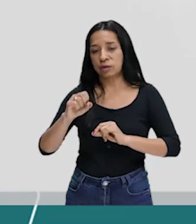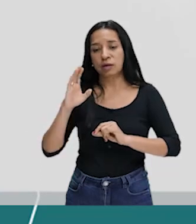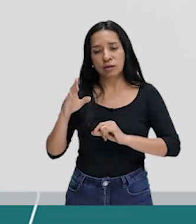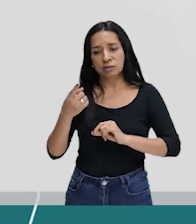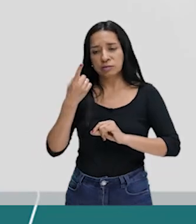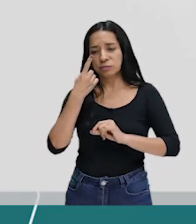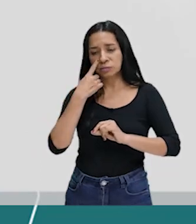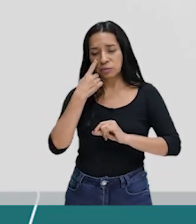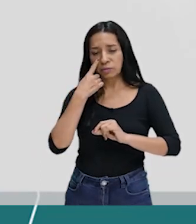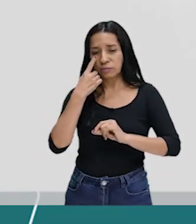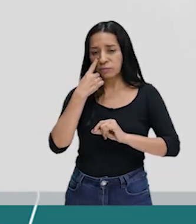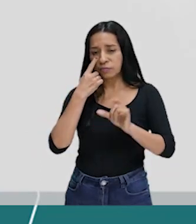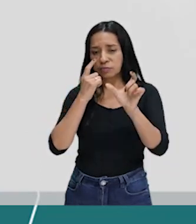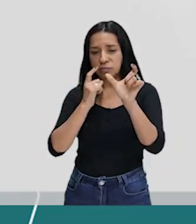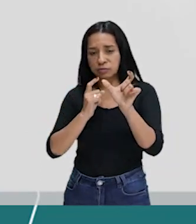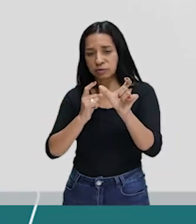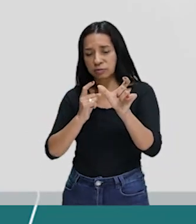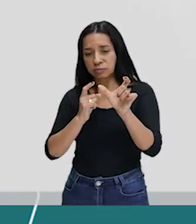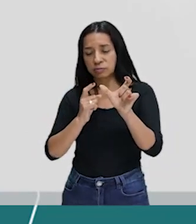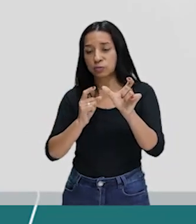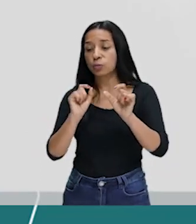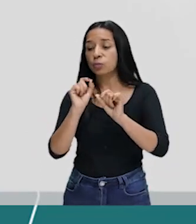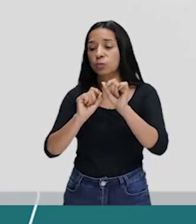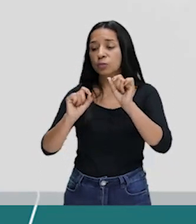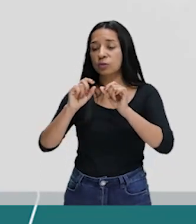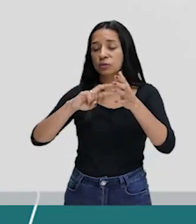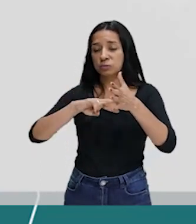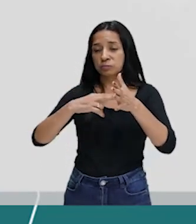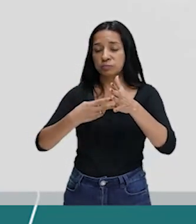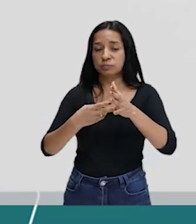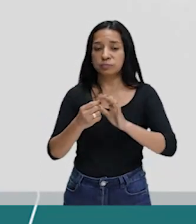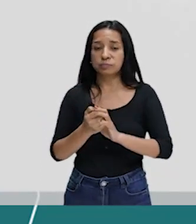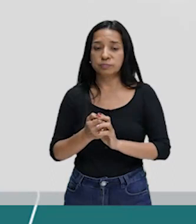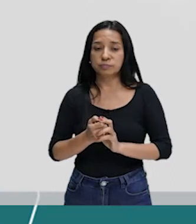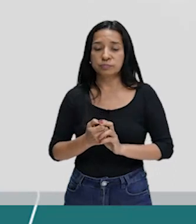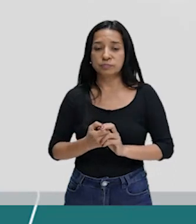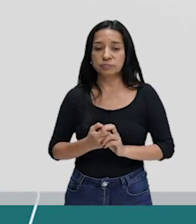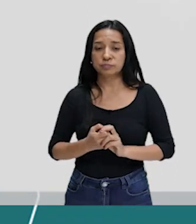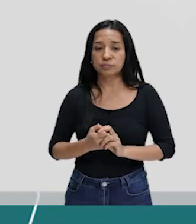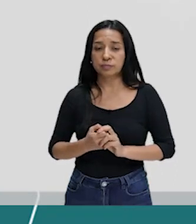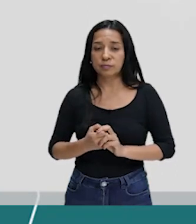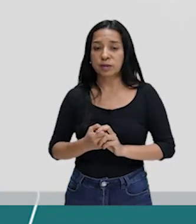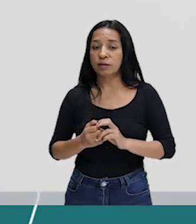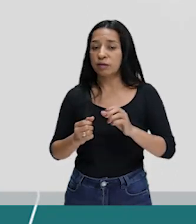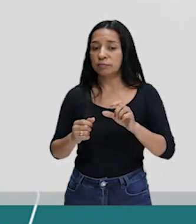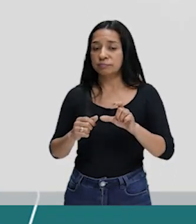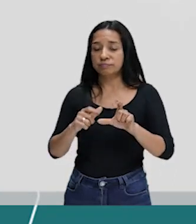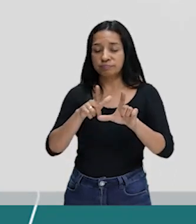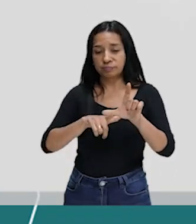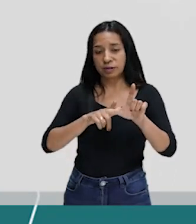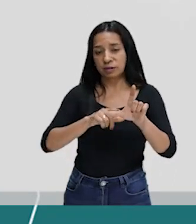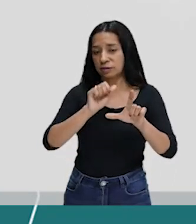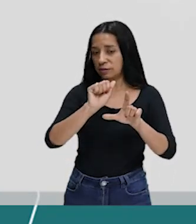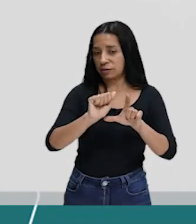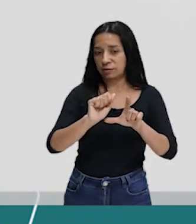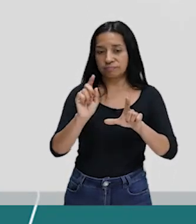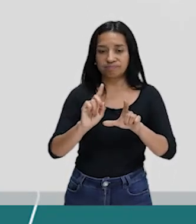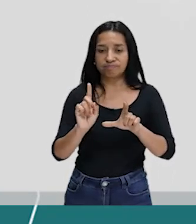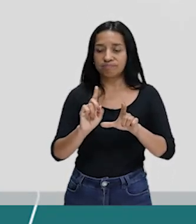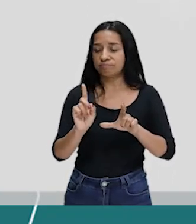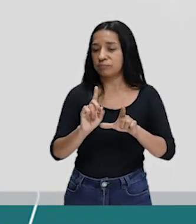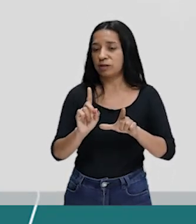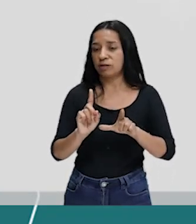alguns documentários, que é a estrela de nêutrons, tá certo? Então, um jupiteriano quente não, né? Um jupiteriano quente seria